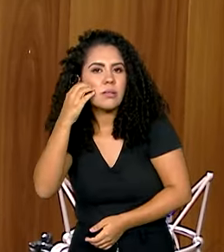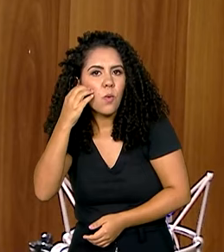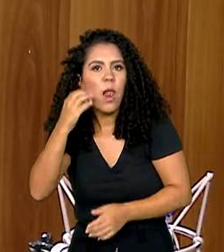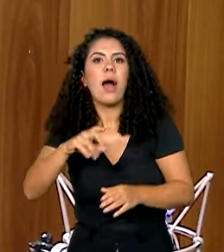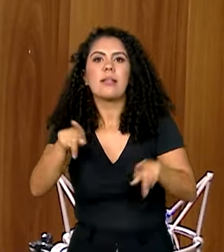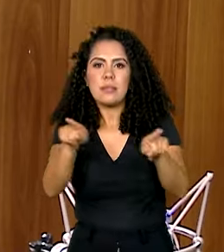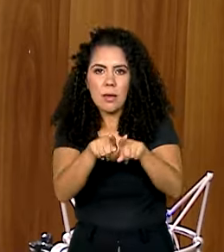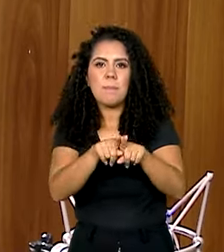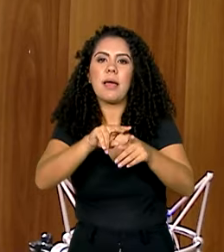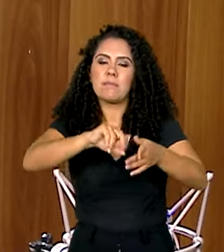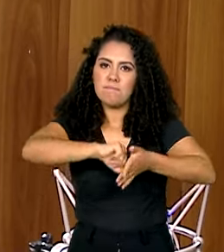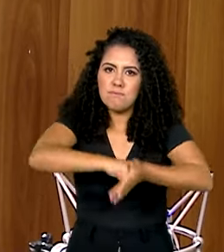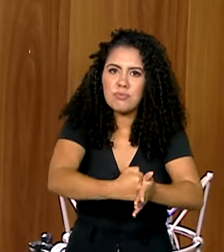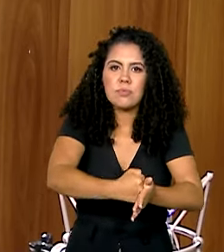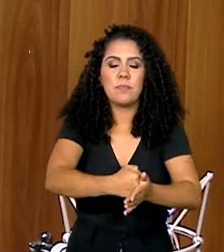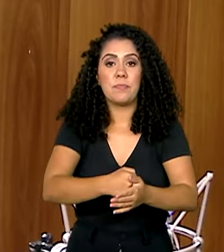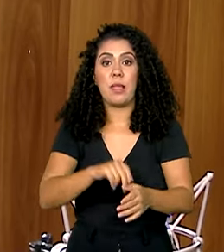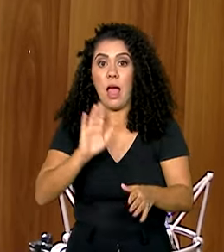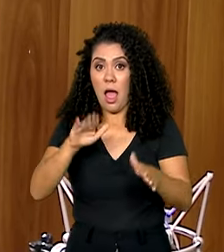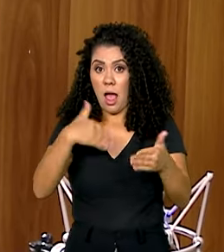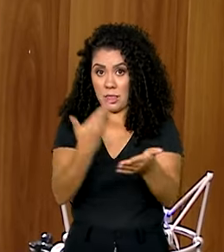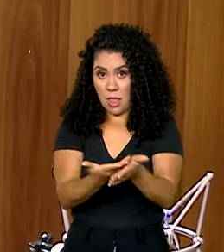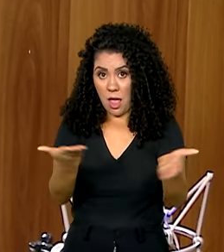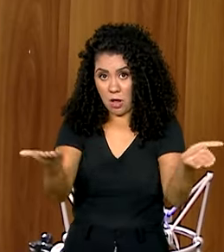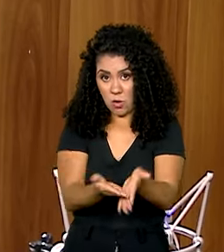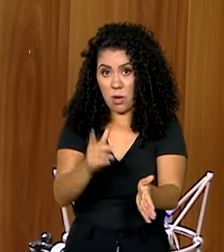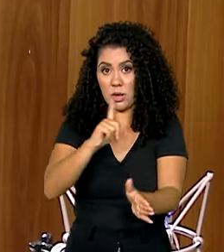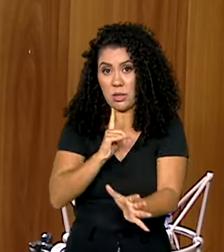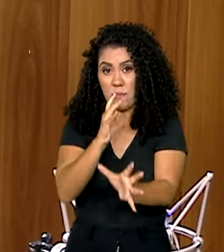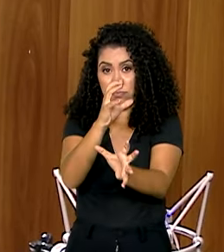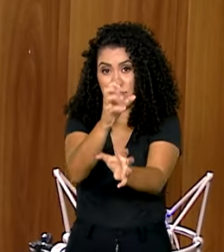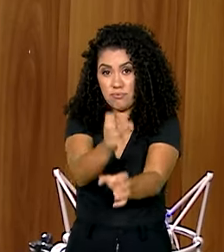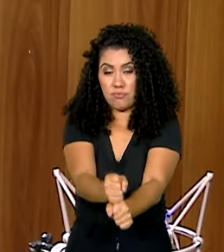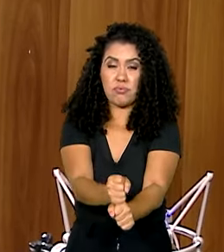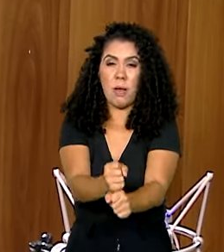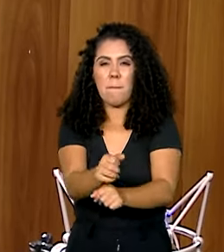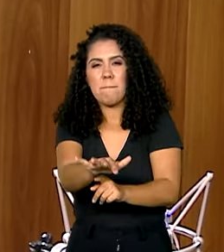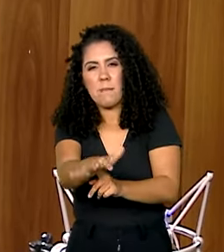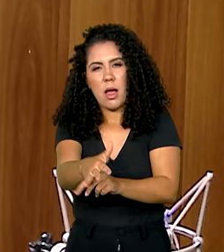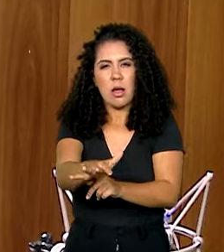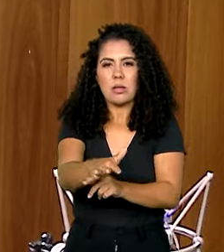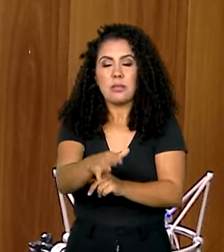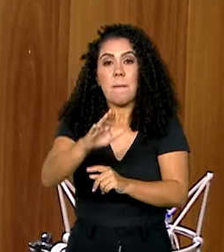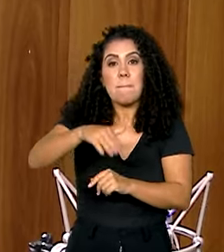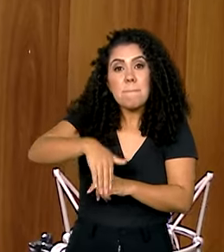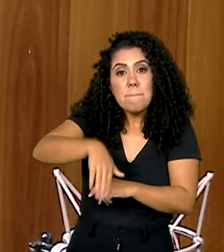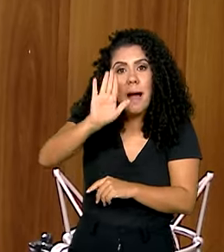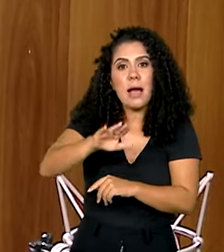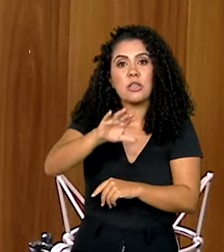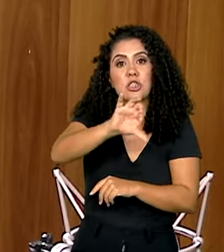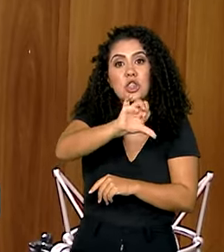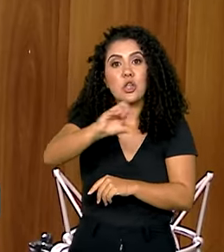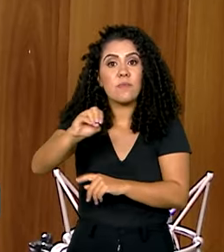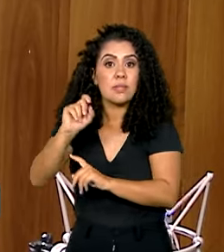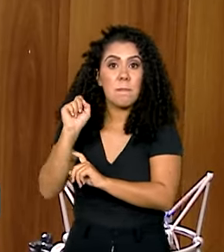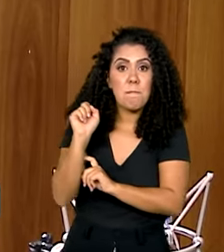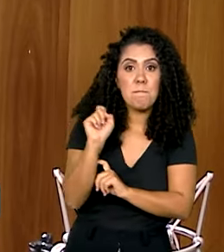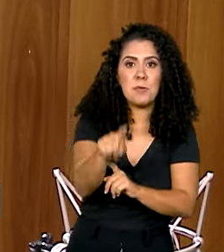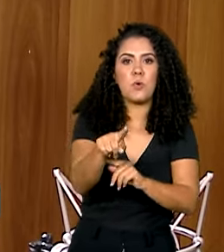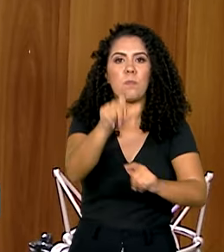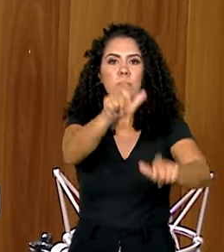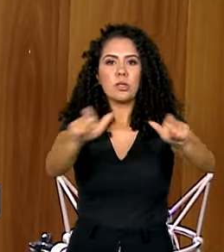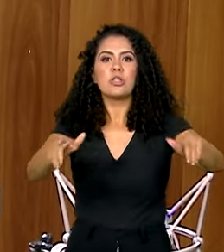único clique. Até o momento, nós já temos mais de 900 mil pessoas que